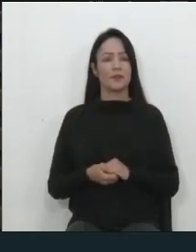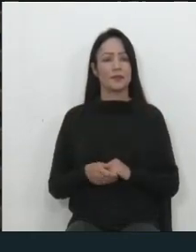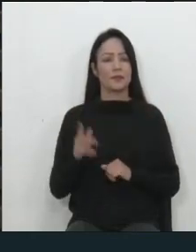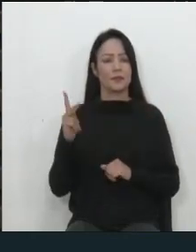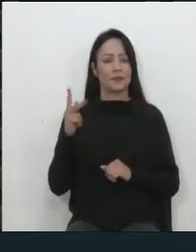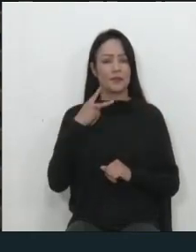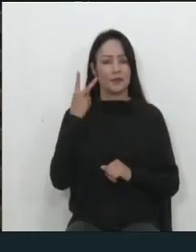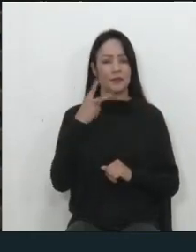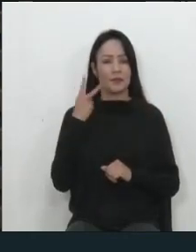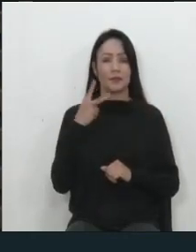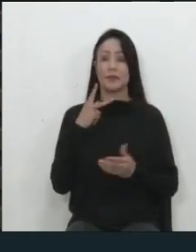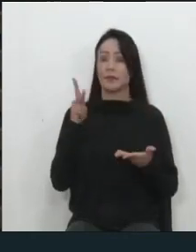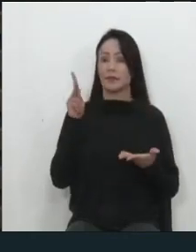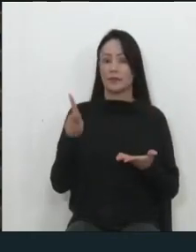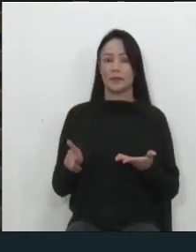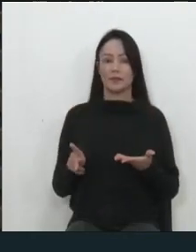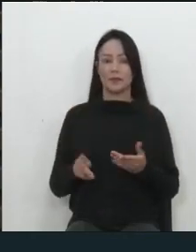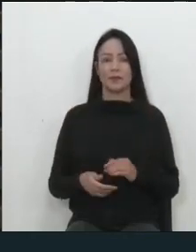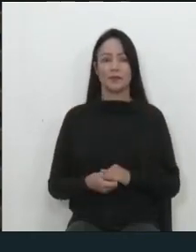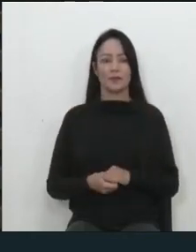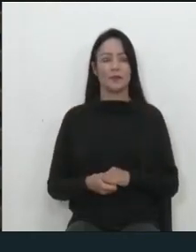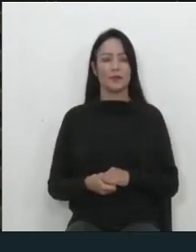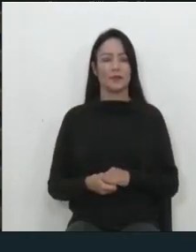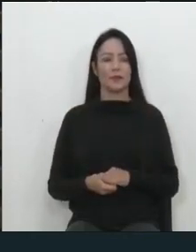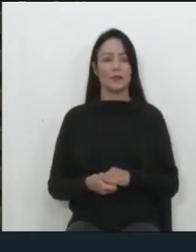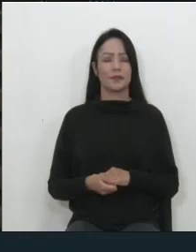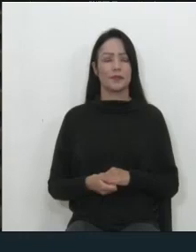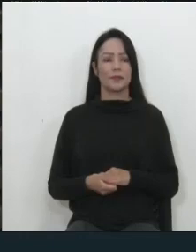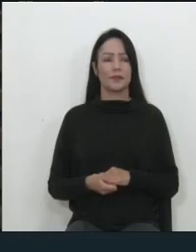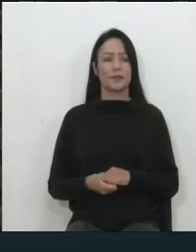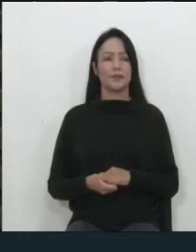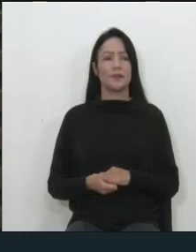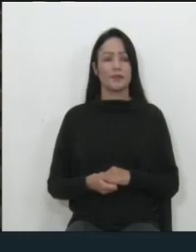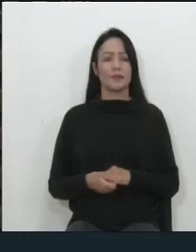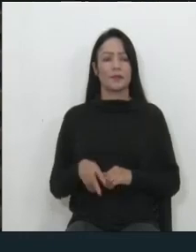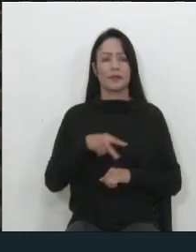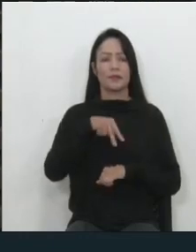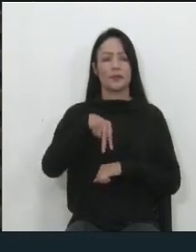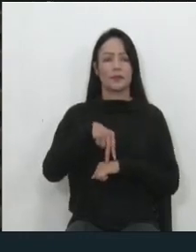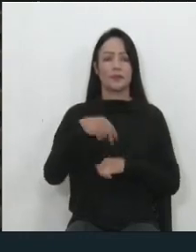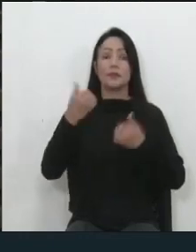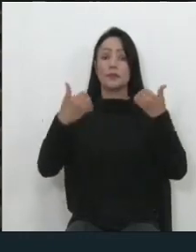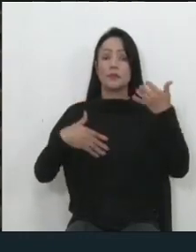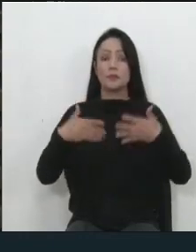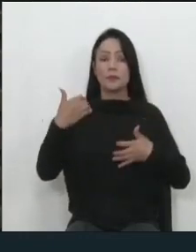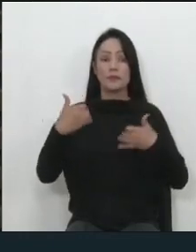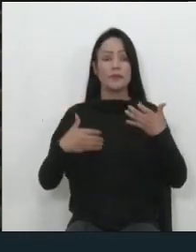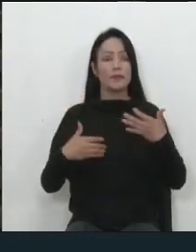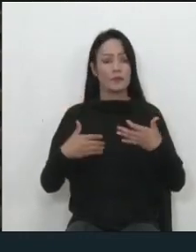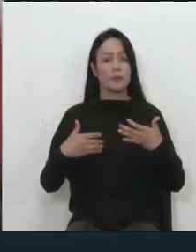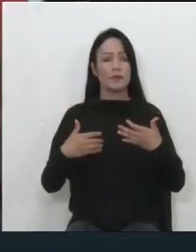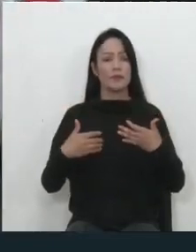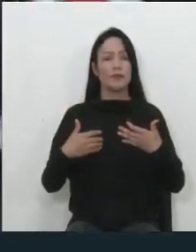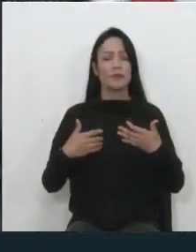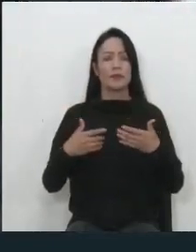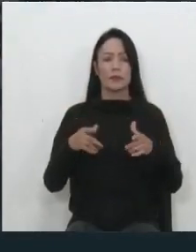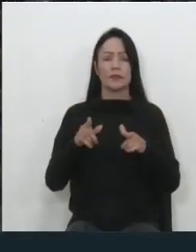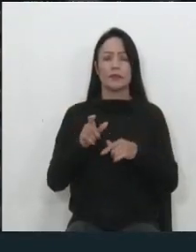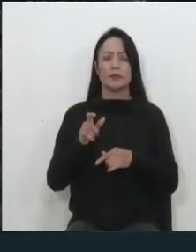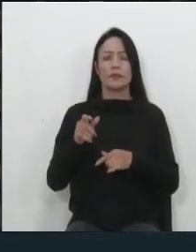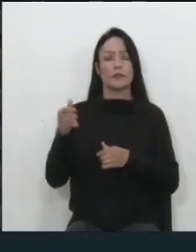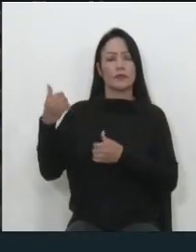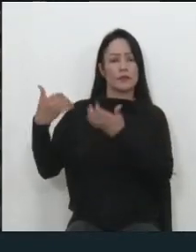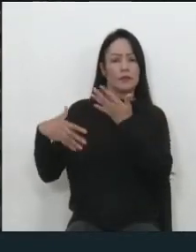senhor presidente. Bom, eu venho a essa tribuna e faço das palavras